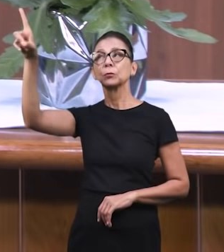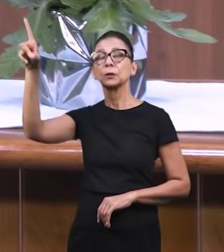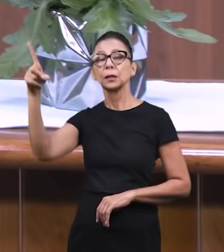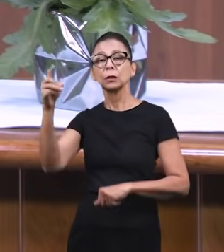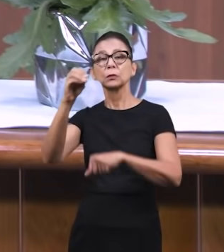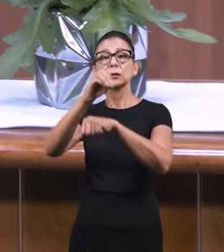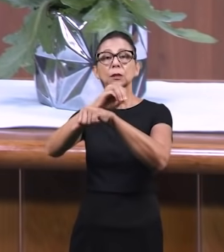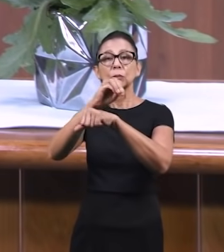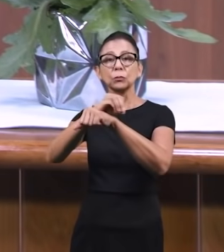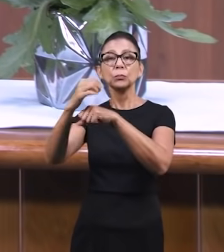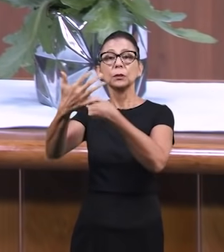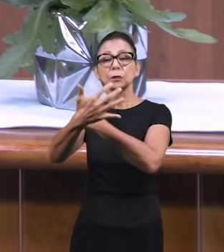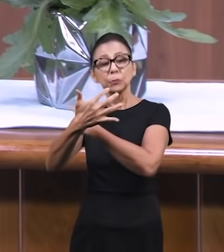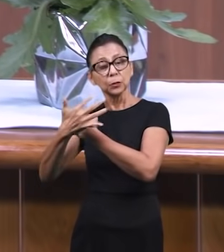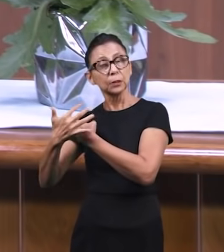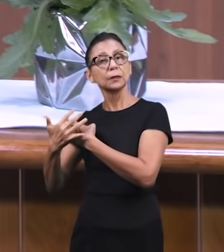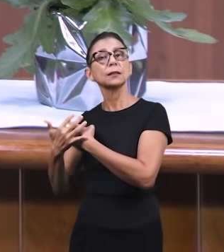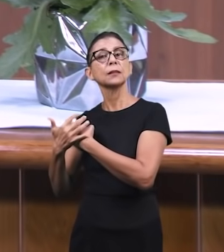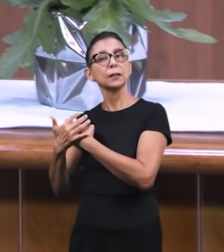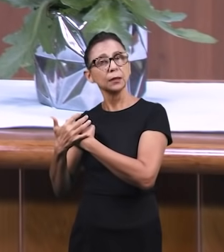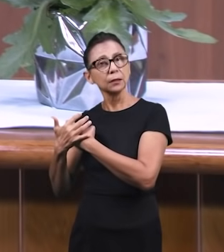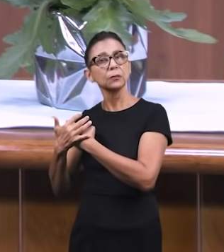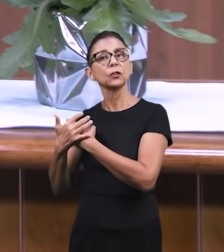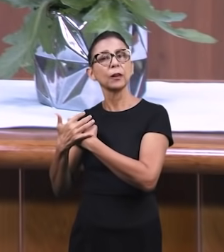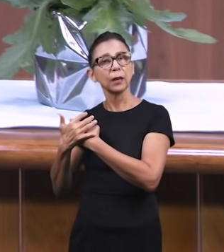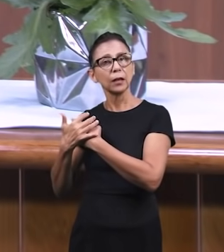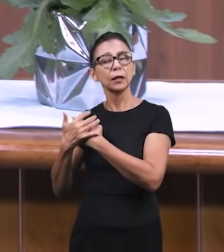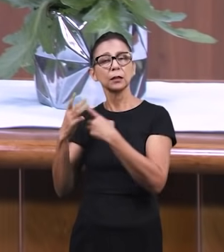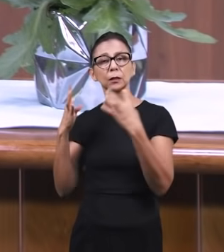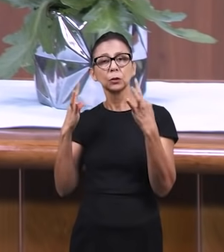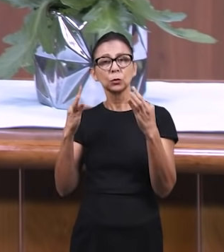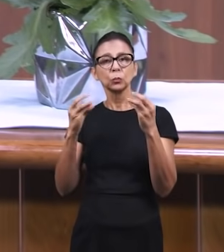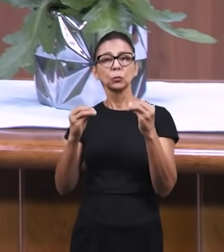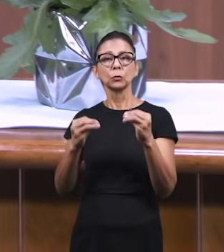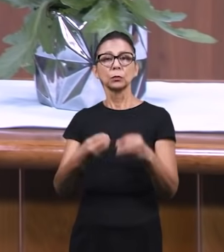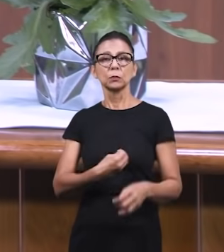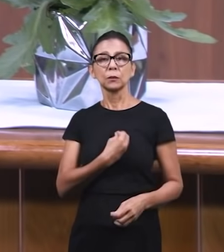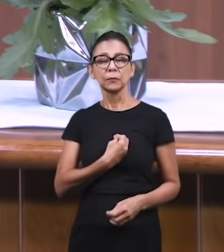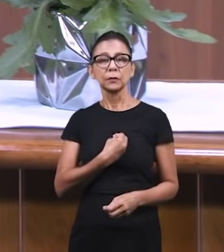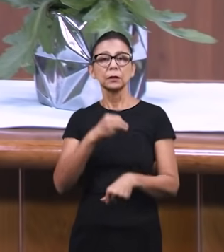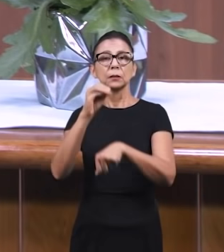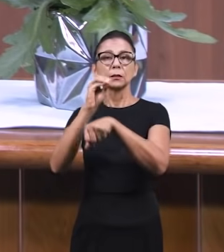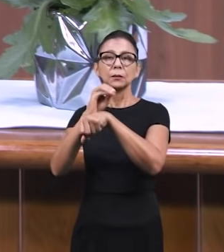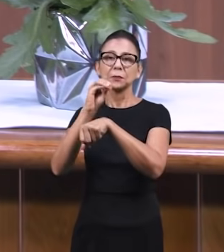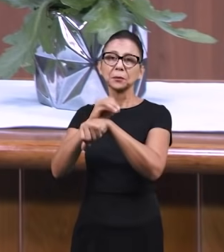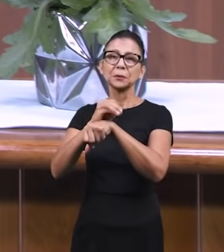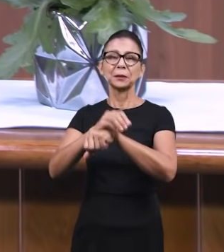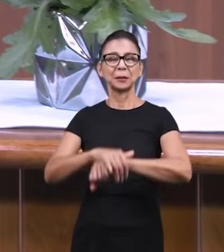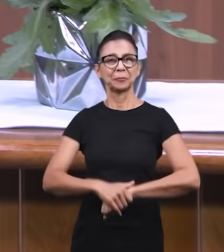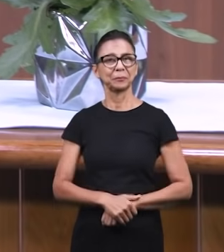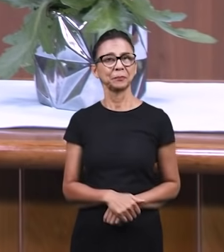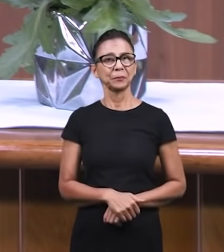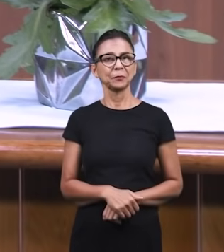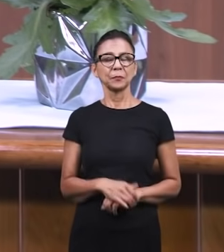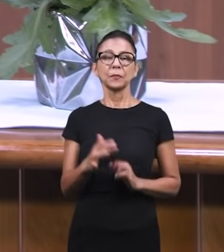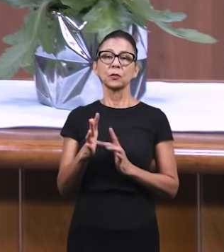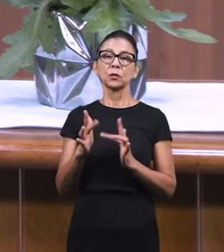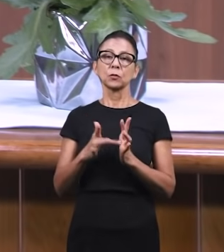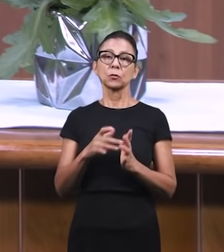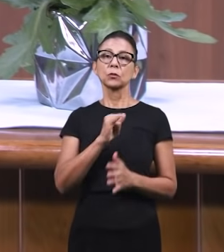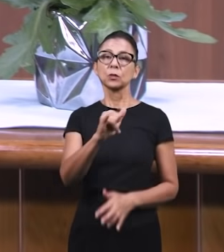alguém que pode operar sobre todas as coisas da sua vida. Jesus o chama de filho.